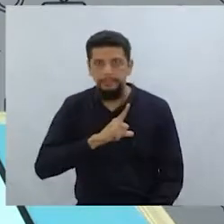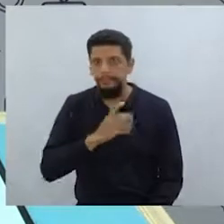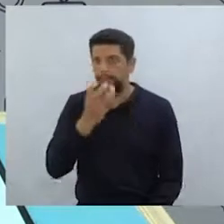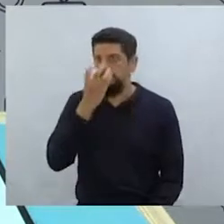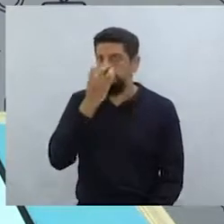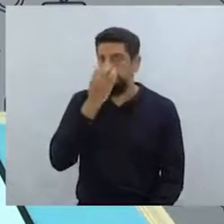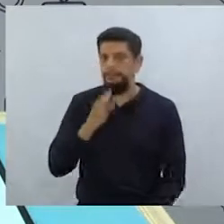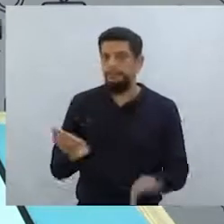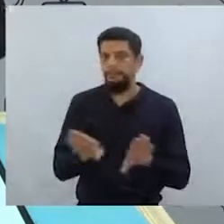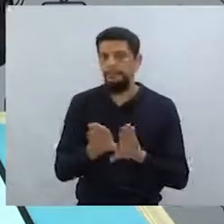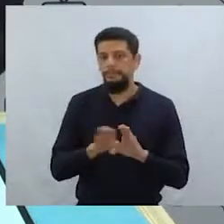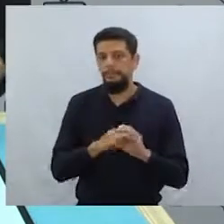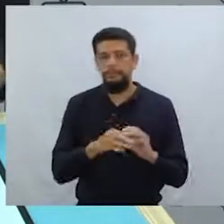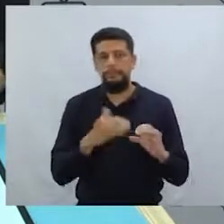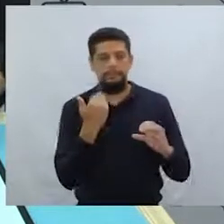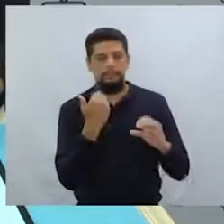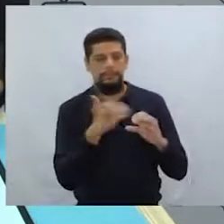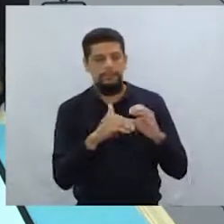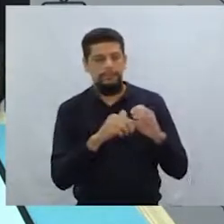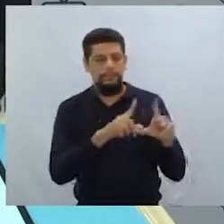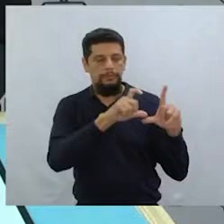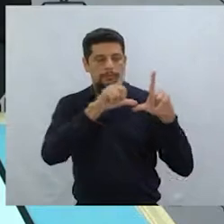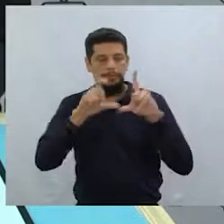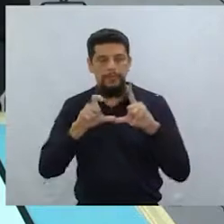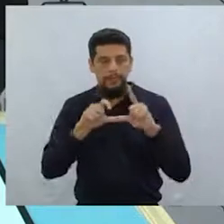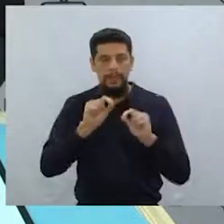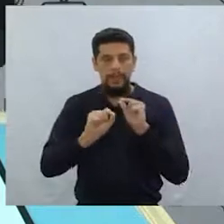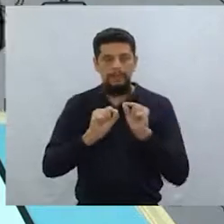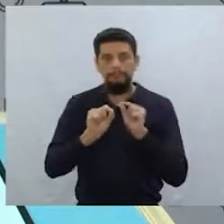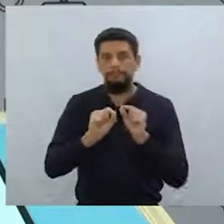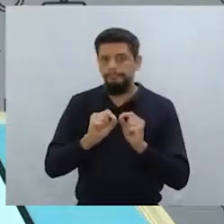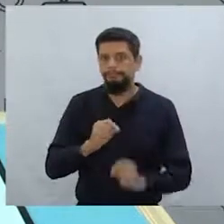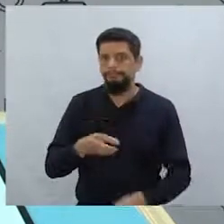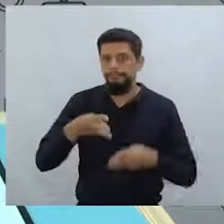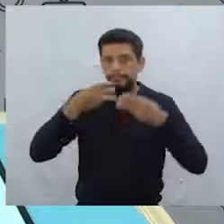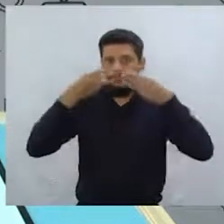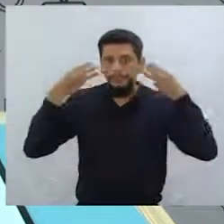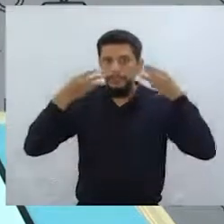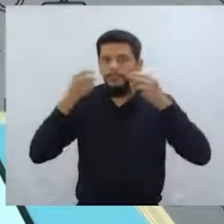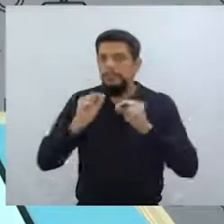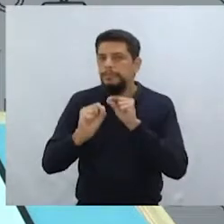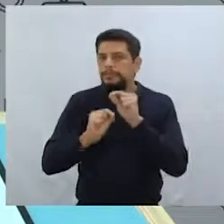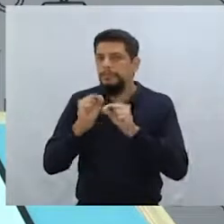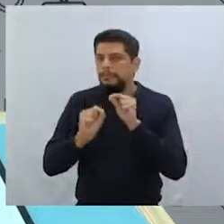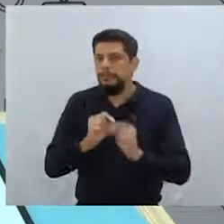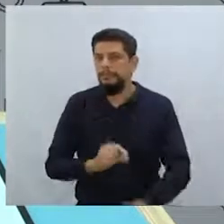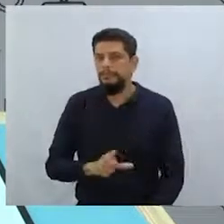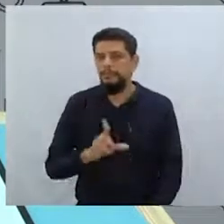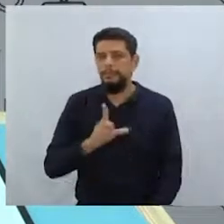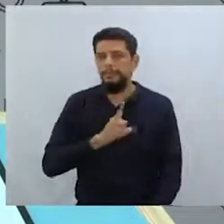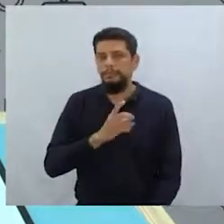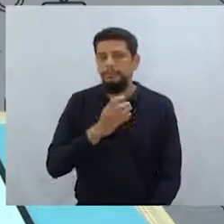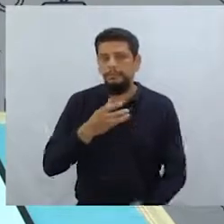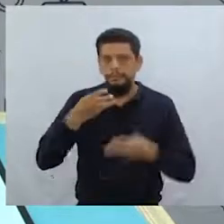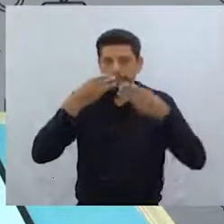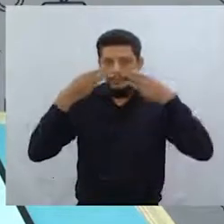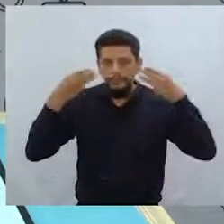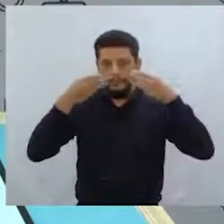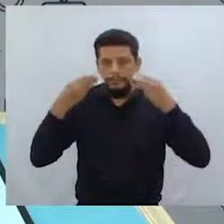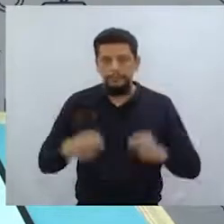que também foi mandado a foto, que era o gato. Quem tinha o gato? A